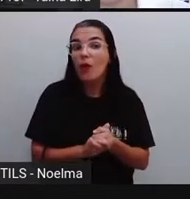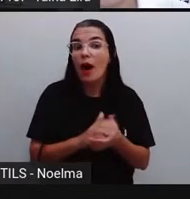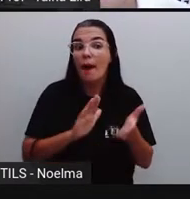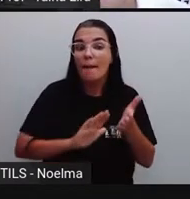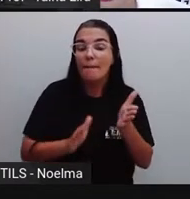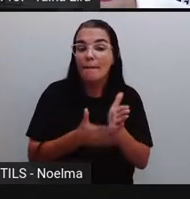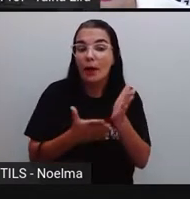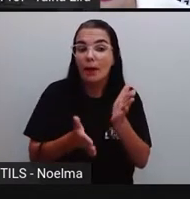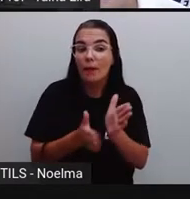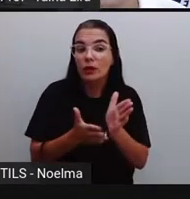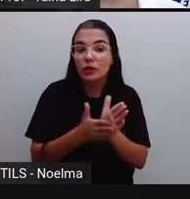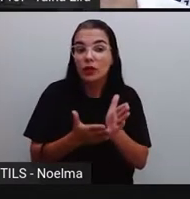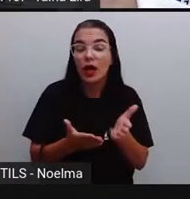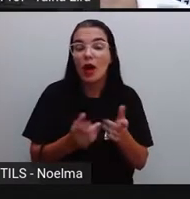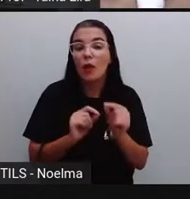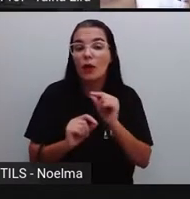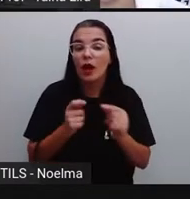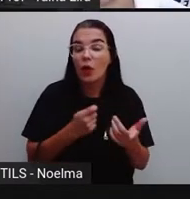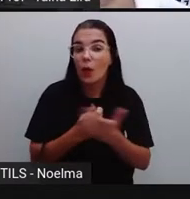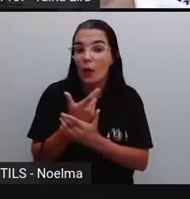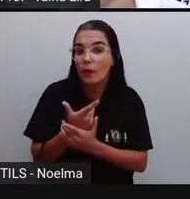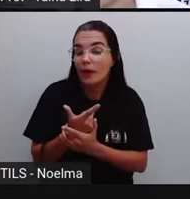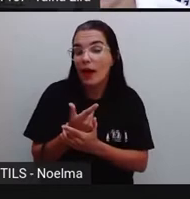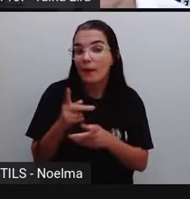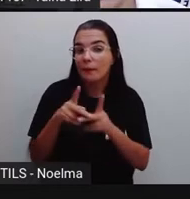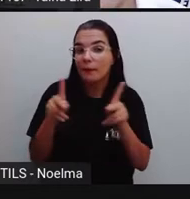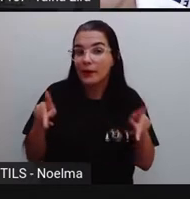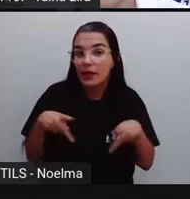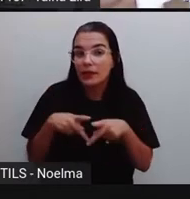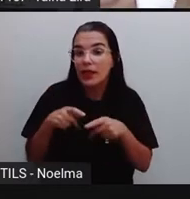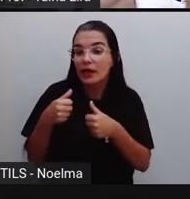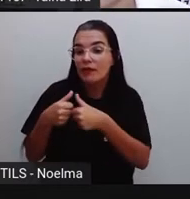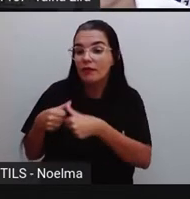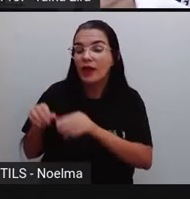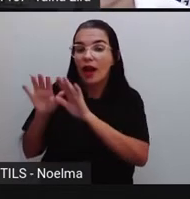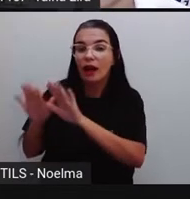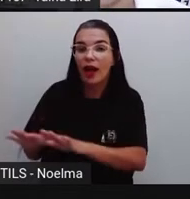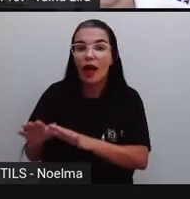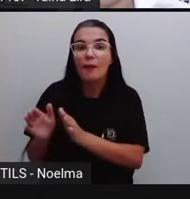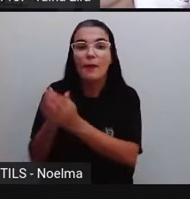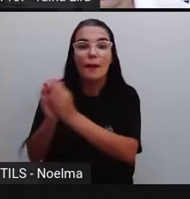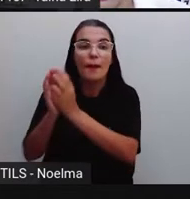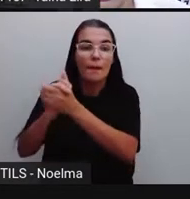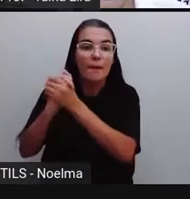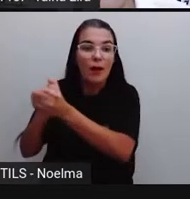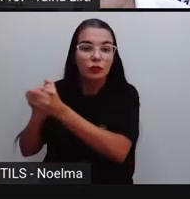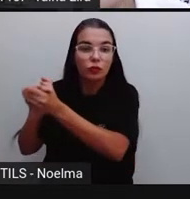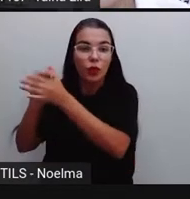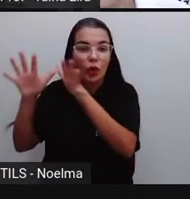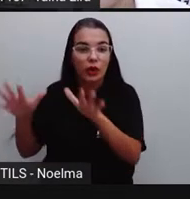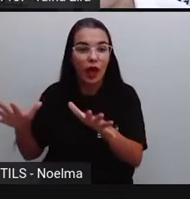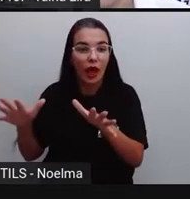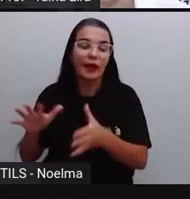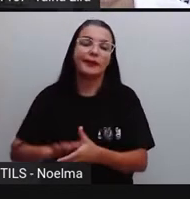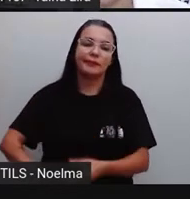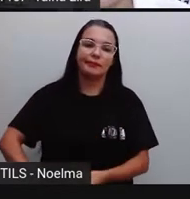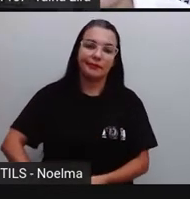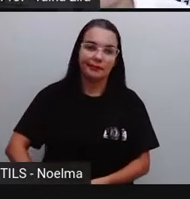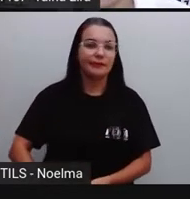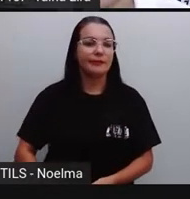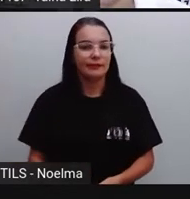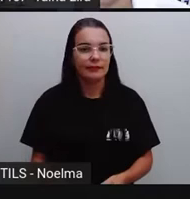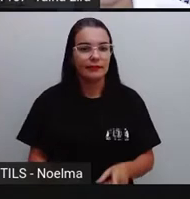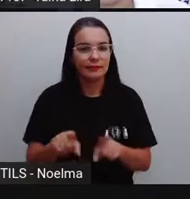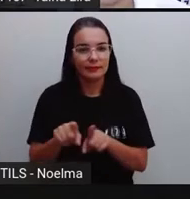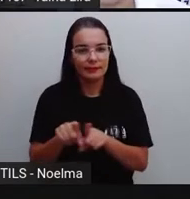onde o consumidor vai comprar uma pizza e concorre a outra pizza e mais refrigerantes, é um sorteio, tá bom? E mais